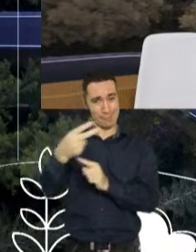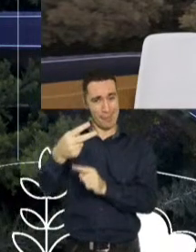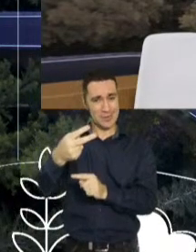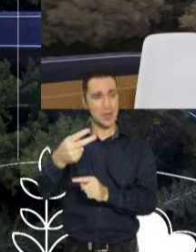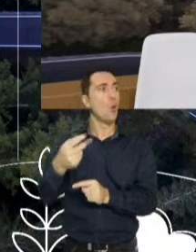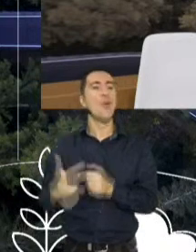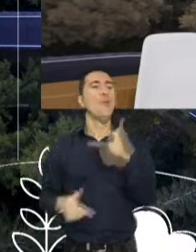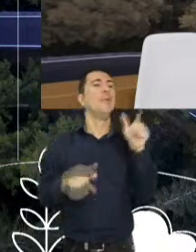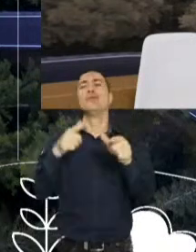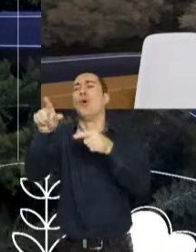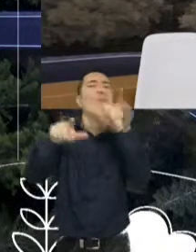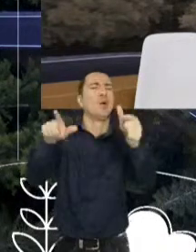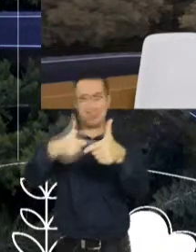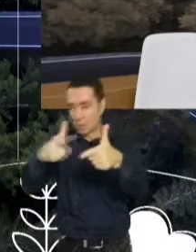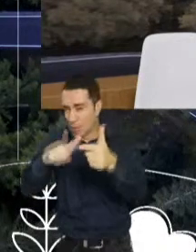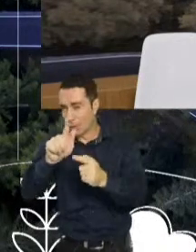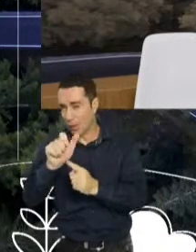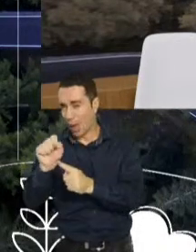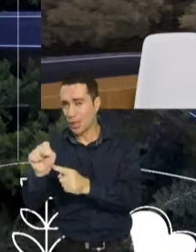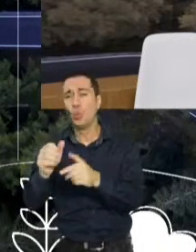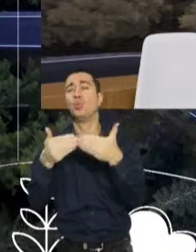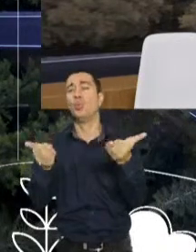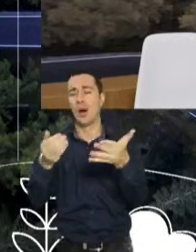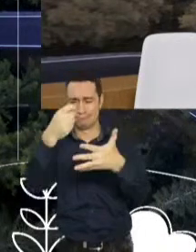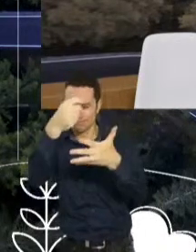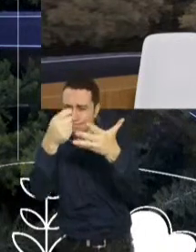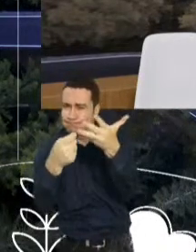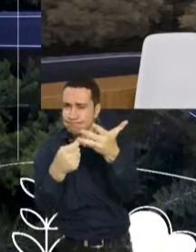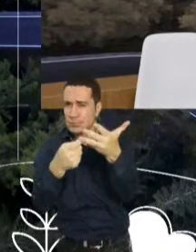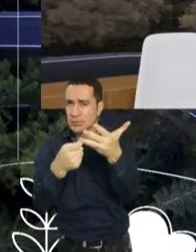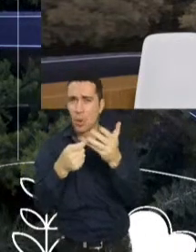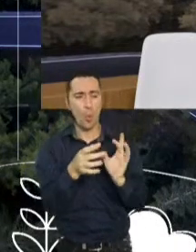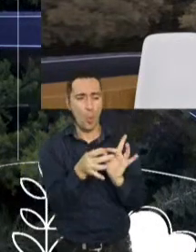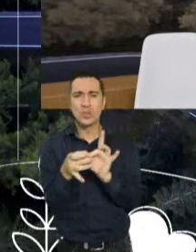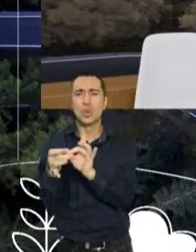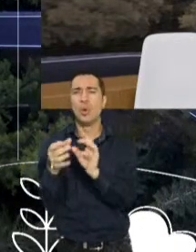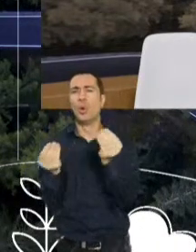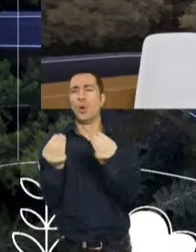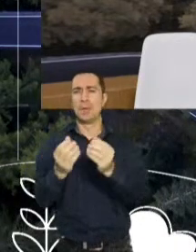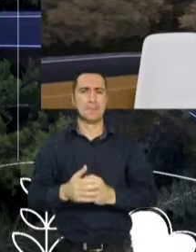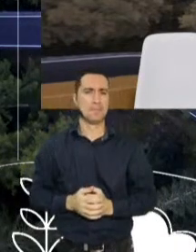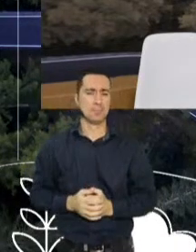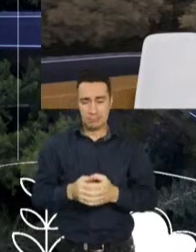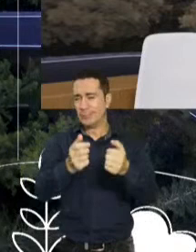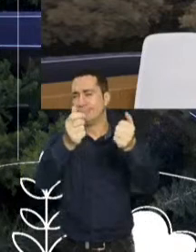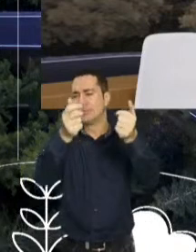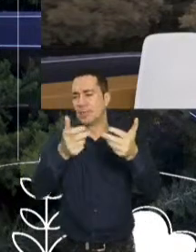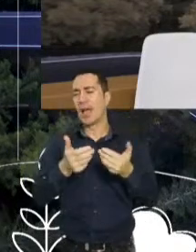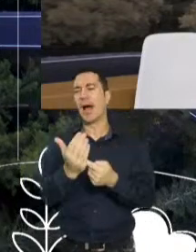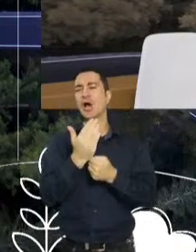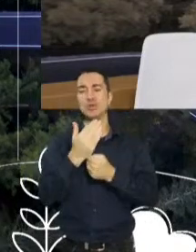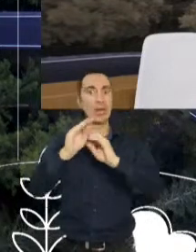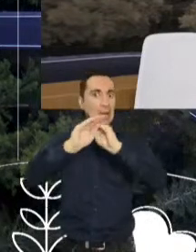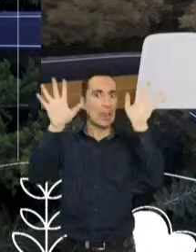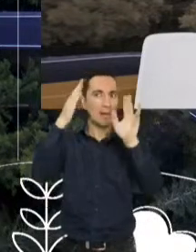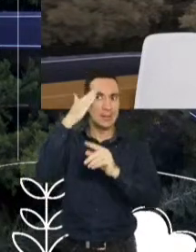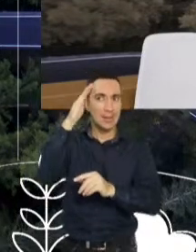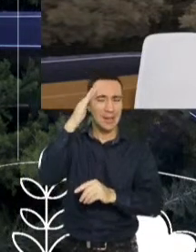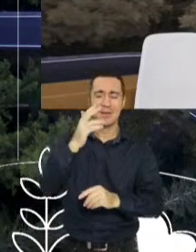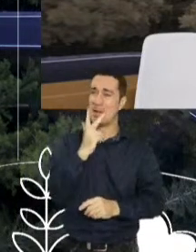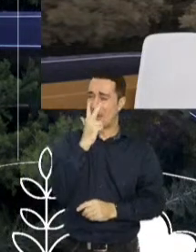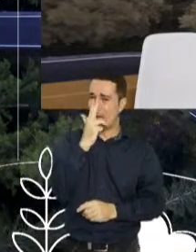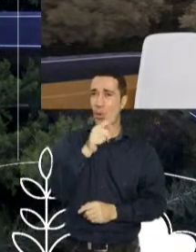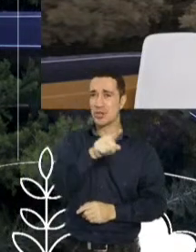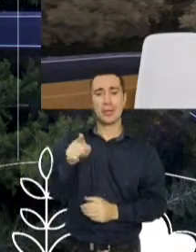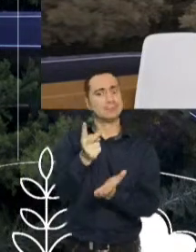qual os outros gases que são vilões? Como é que isso acontece, professor? Nos ajuda a entender esse cenário, porque eu acho que a